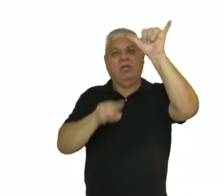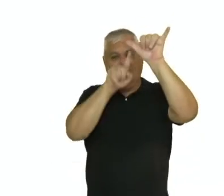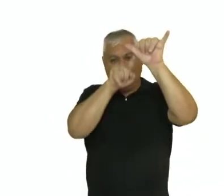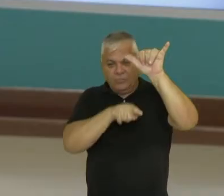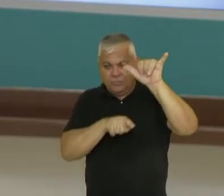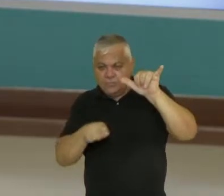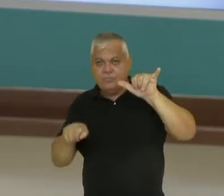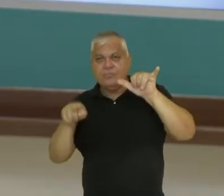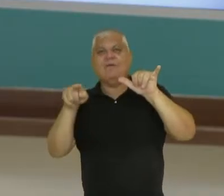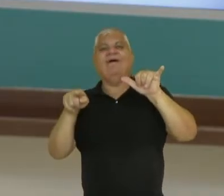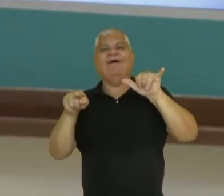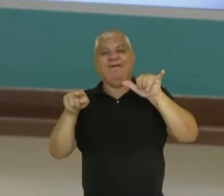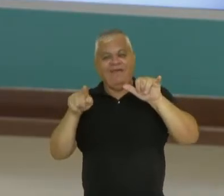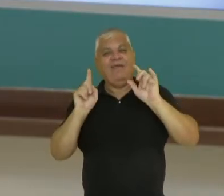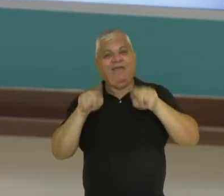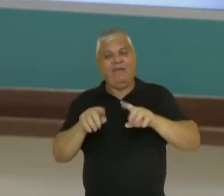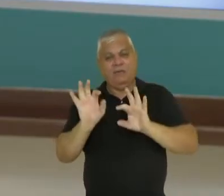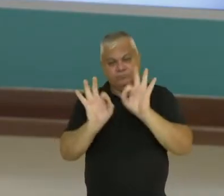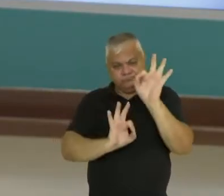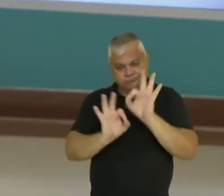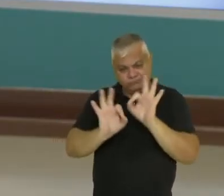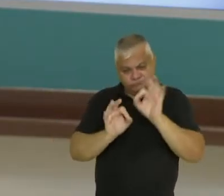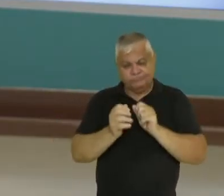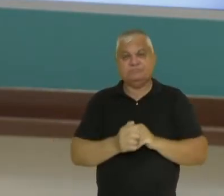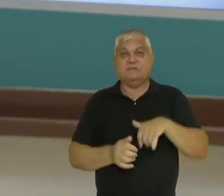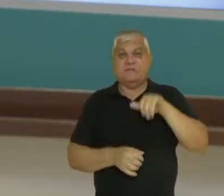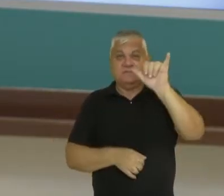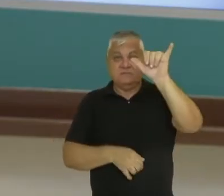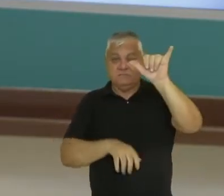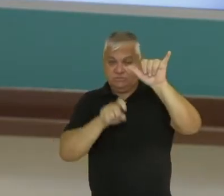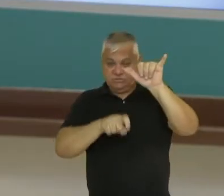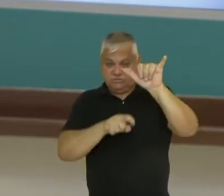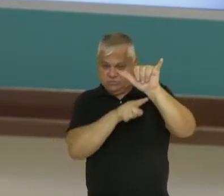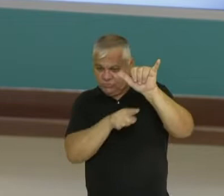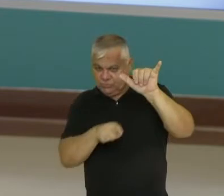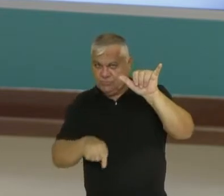X. Então, essa é uma forma de você organizar os seus dados ali.